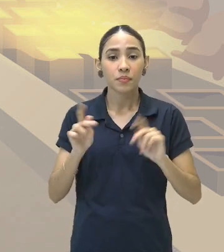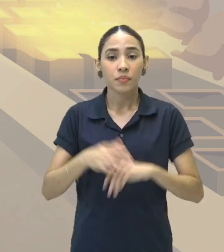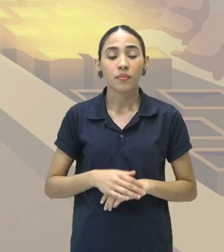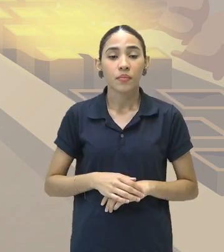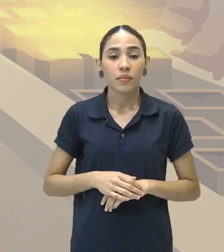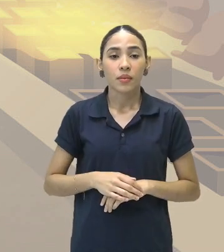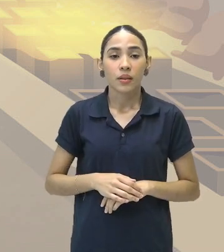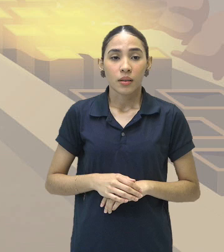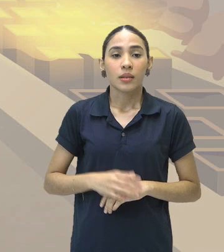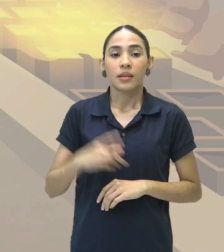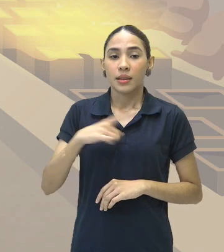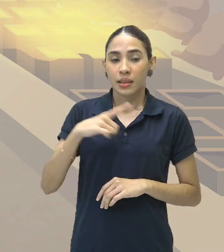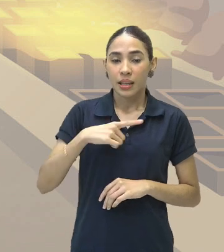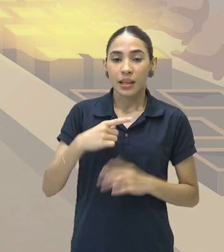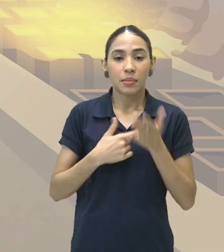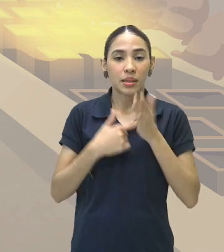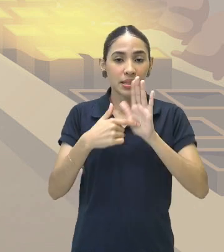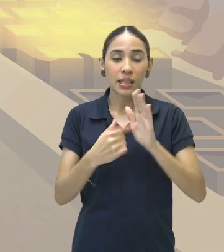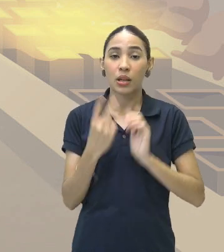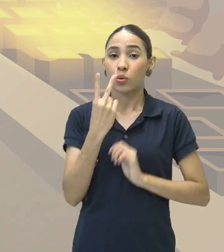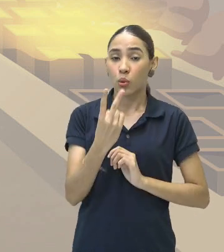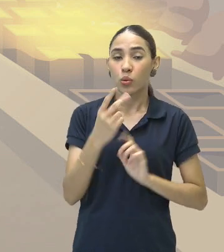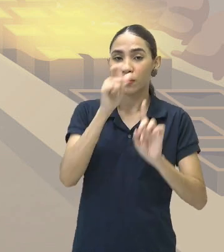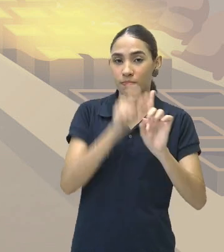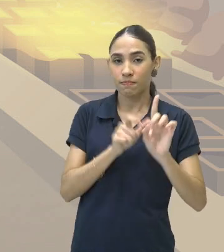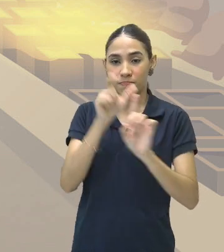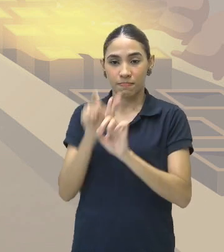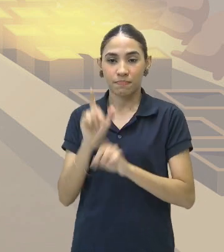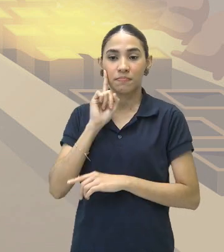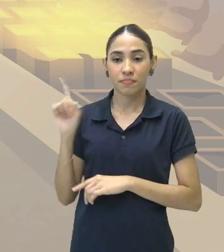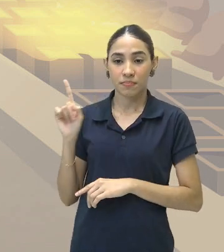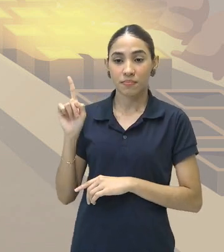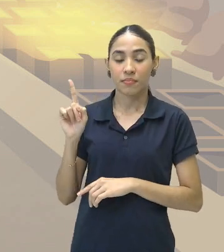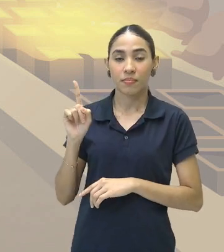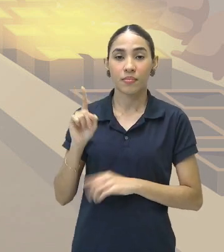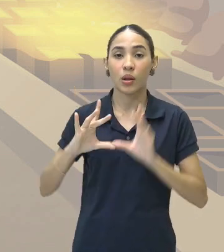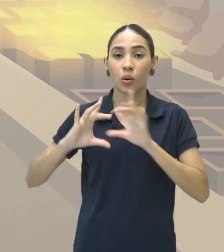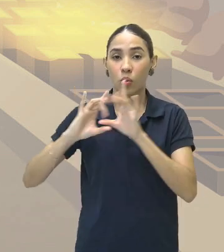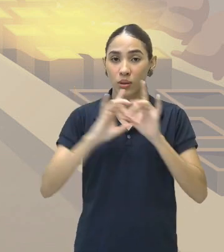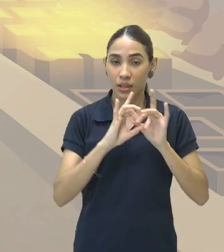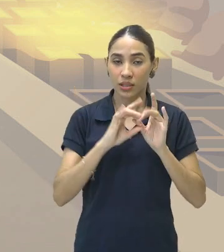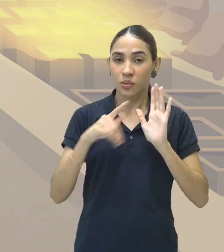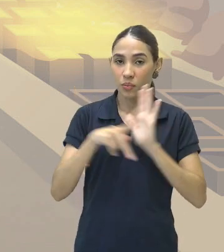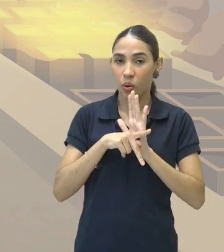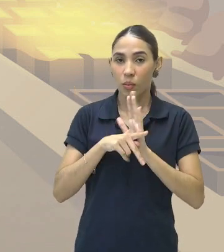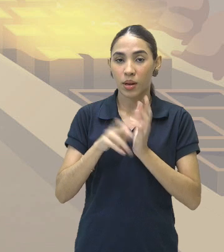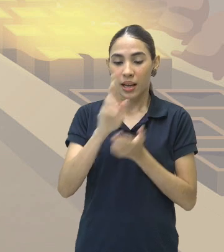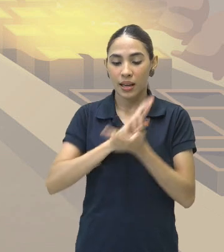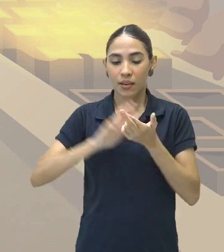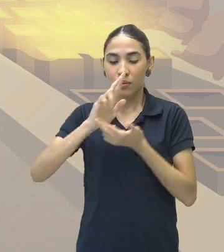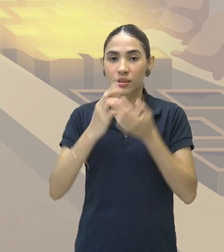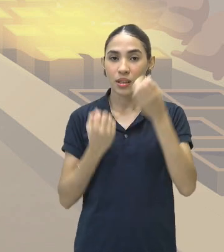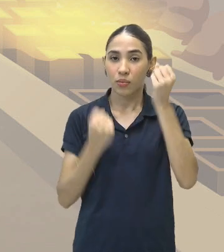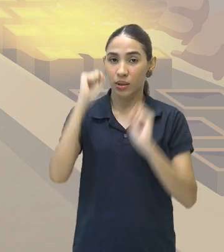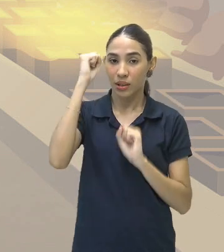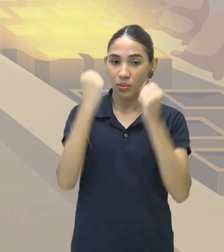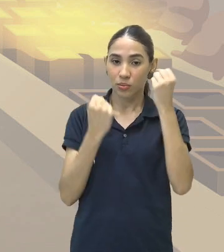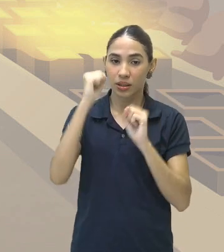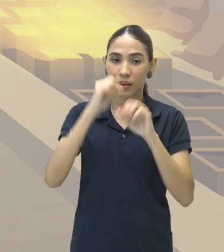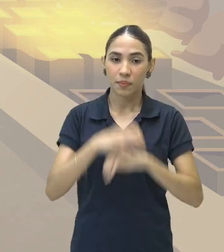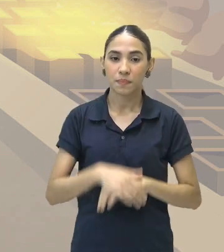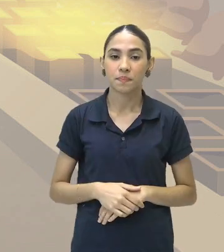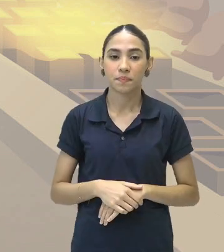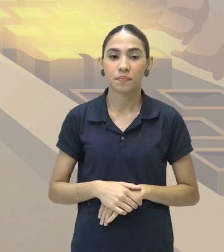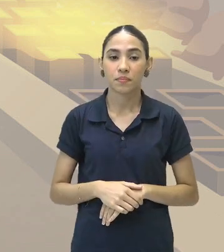temos aqui apresentados esses dois personagens que surgem no contexto da Revolução